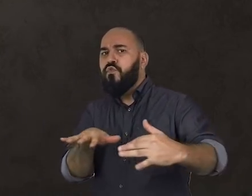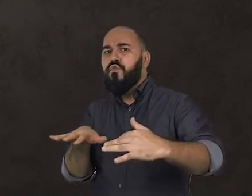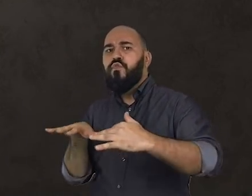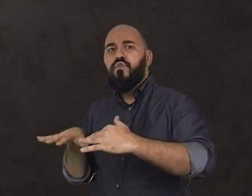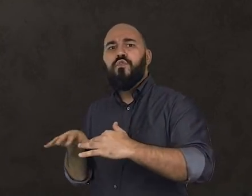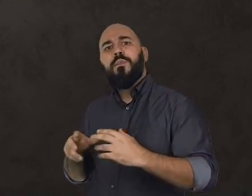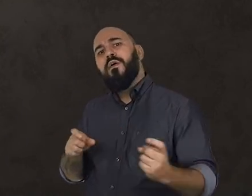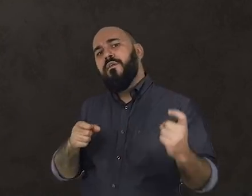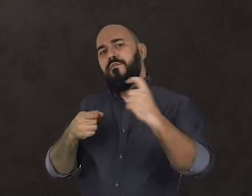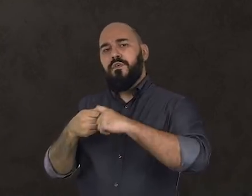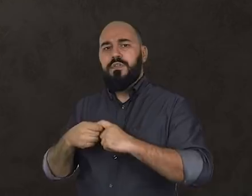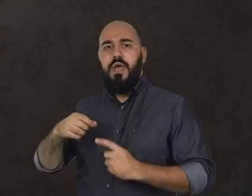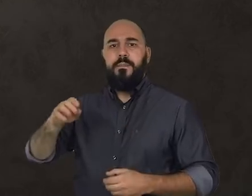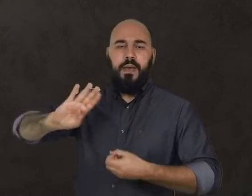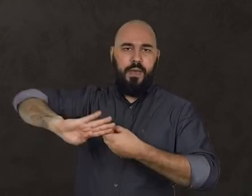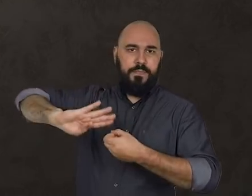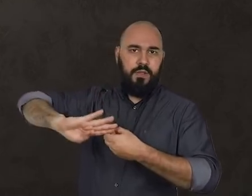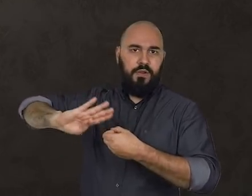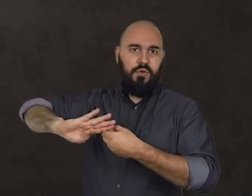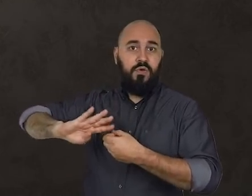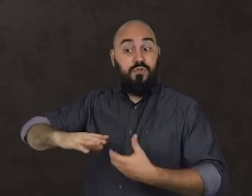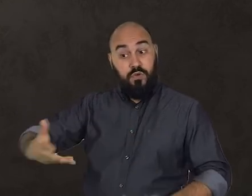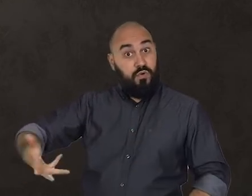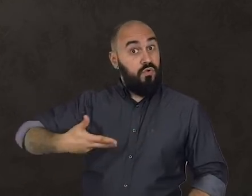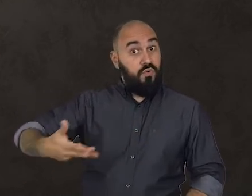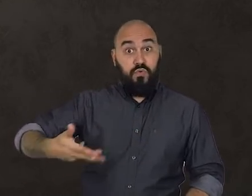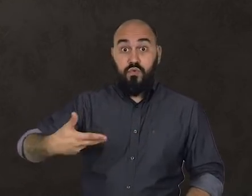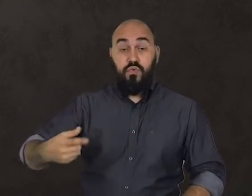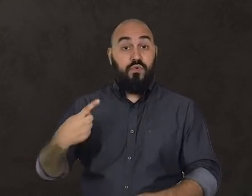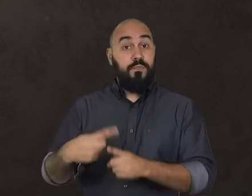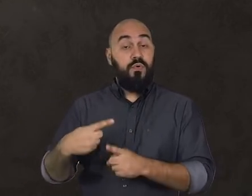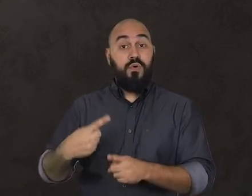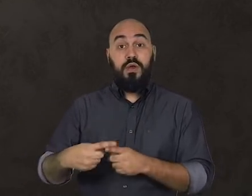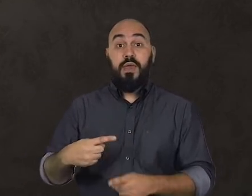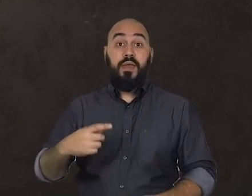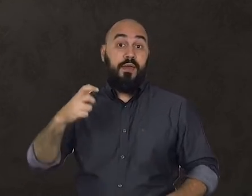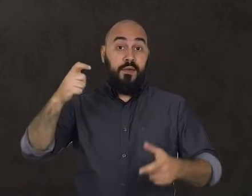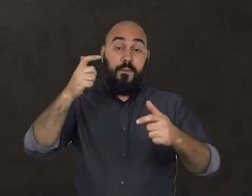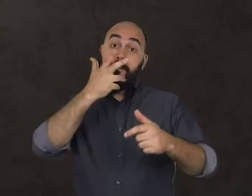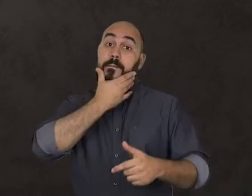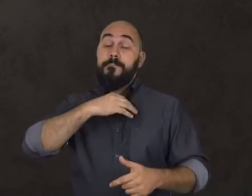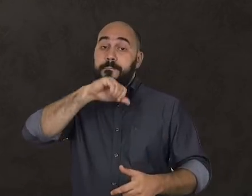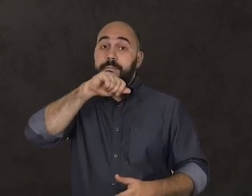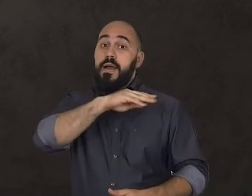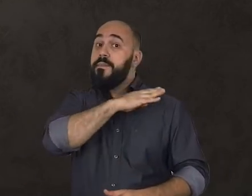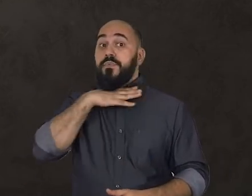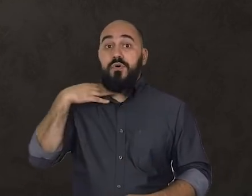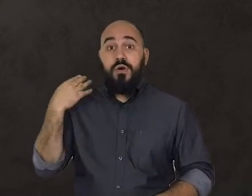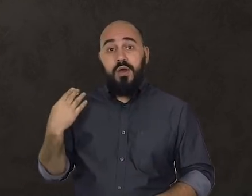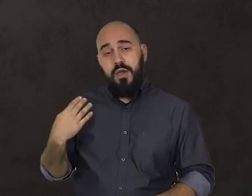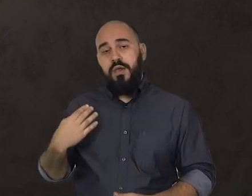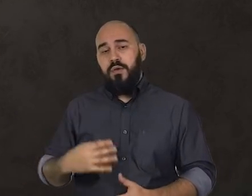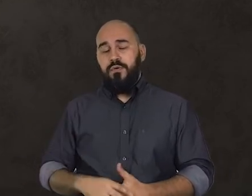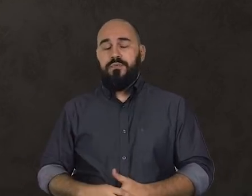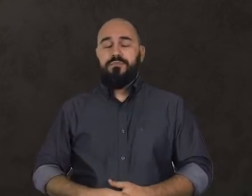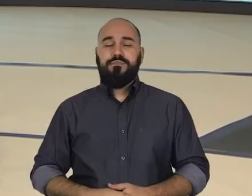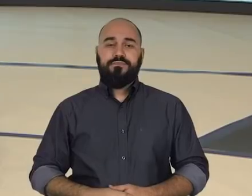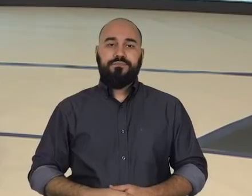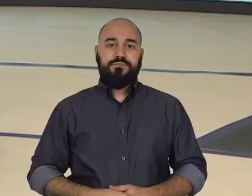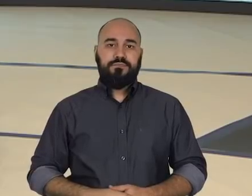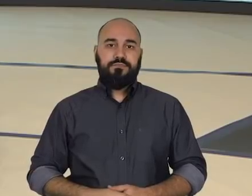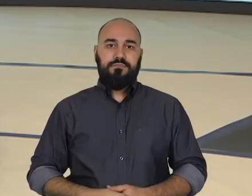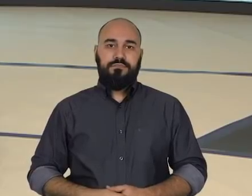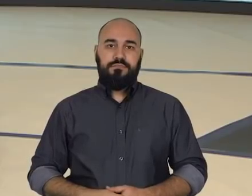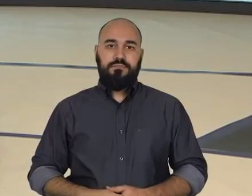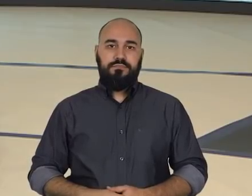para a Babilônia, enquanto ele foi apressado, tendo apenas alguns com ele, através do deserto, para a Babilônia.